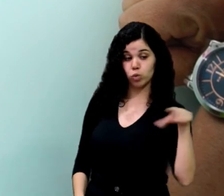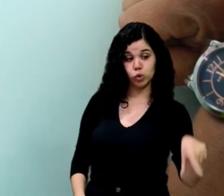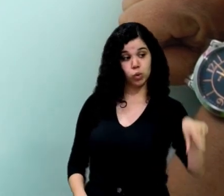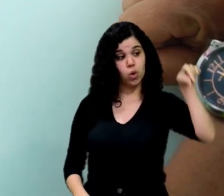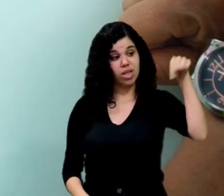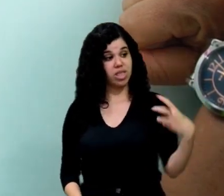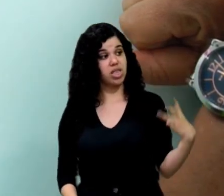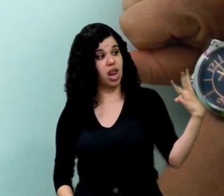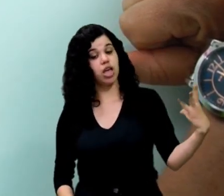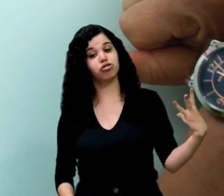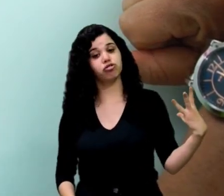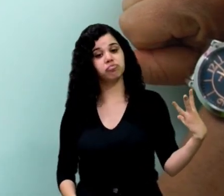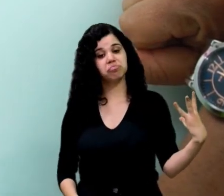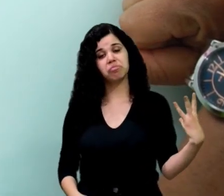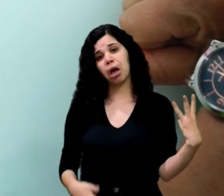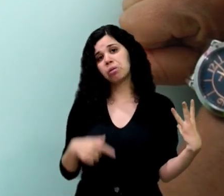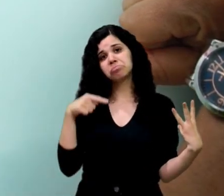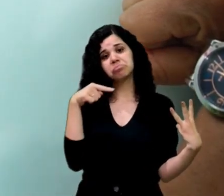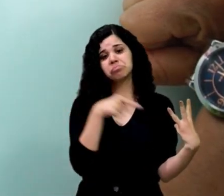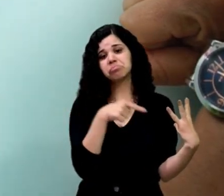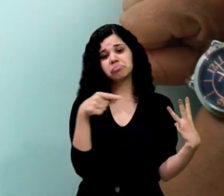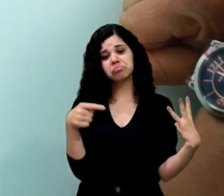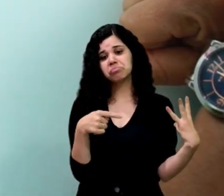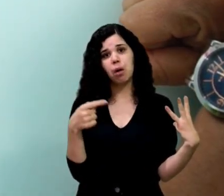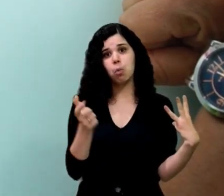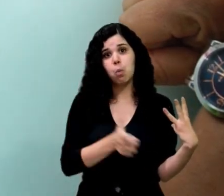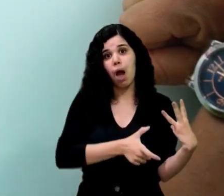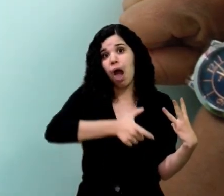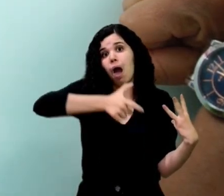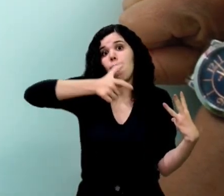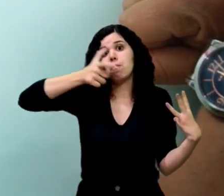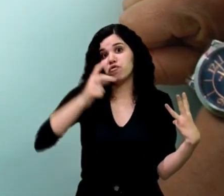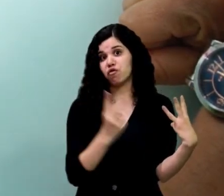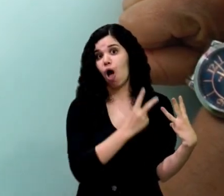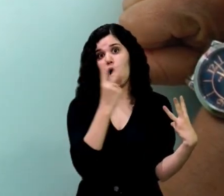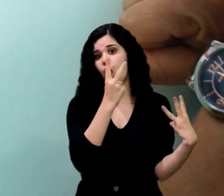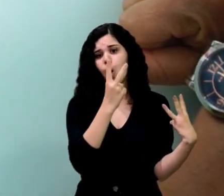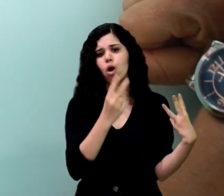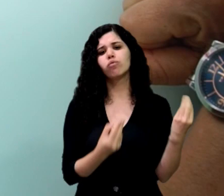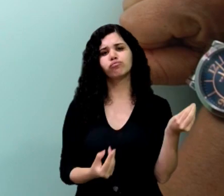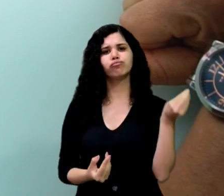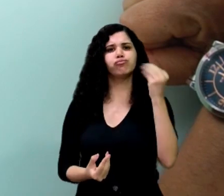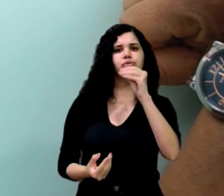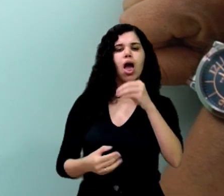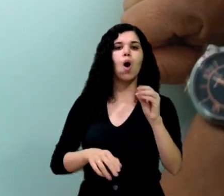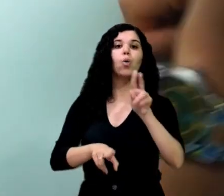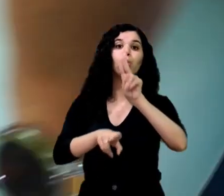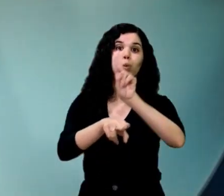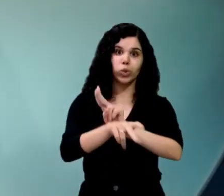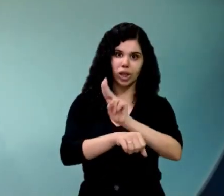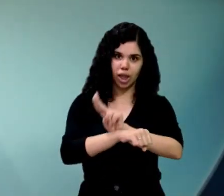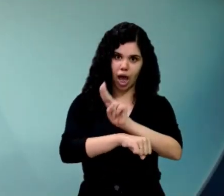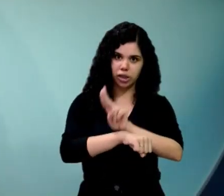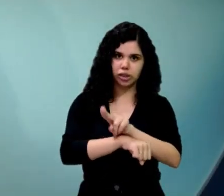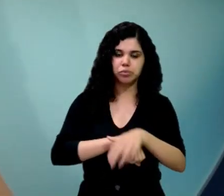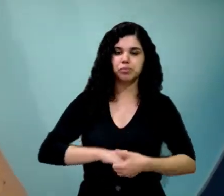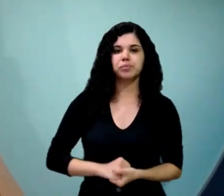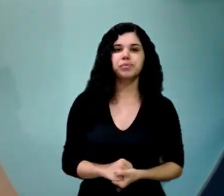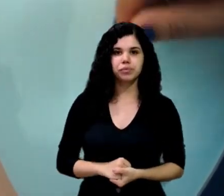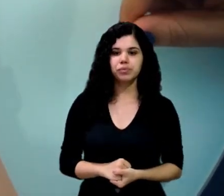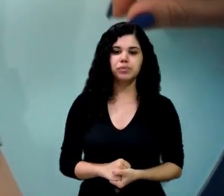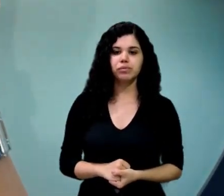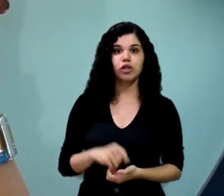3. Não se trata de um número tão grande, tão alto. Eu vou colocar na unidade. Vou pegar mais